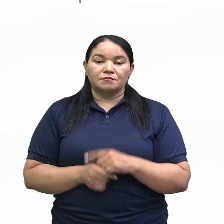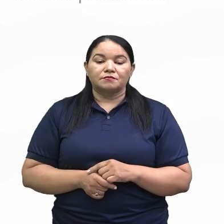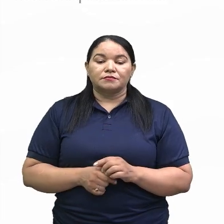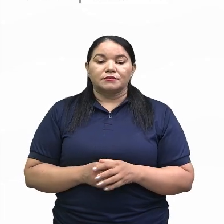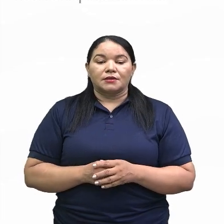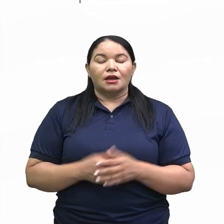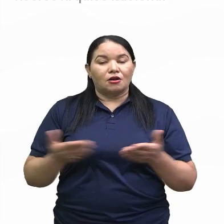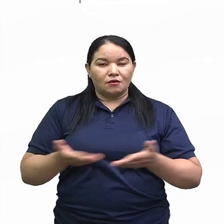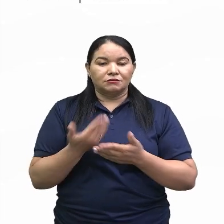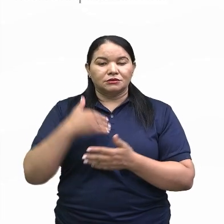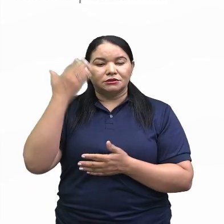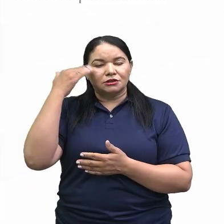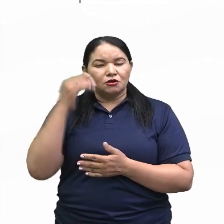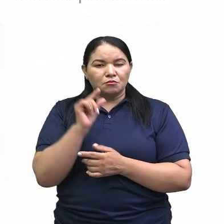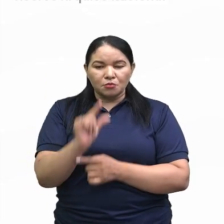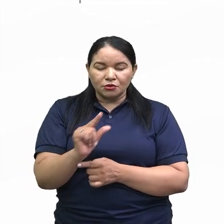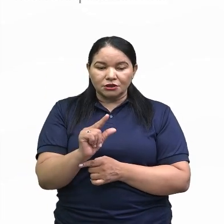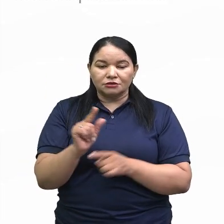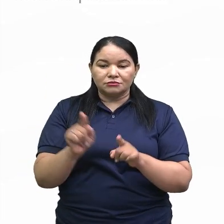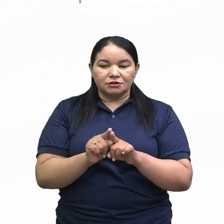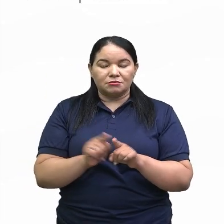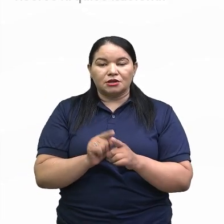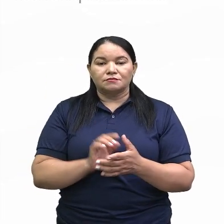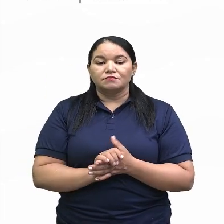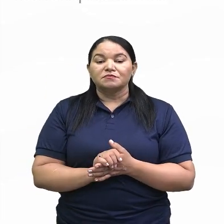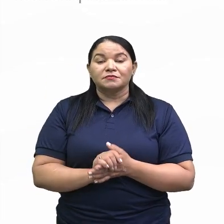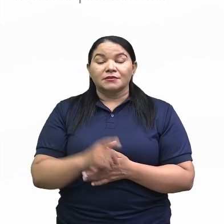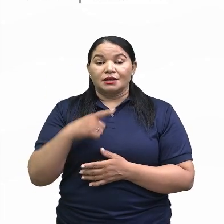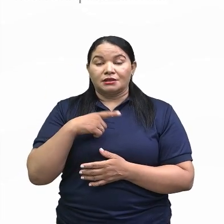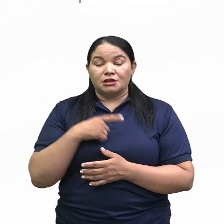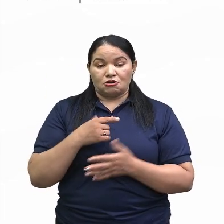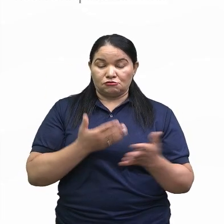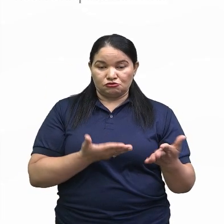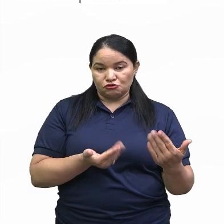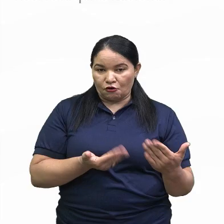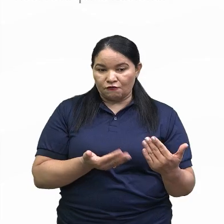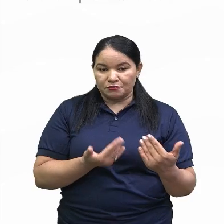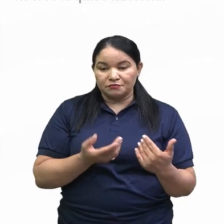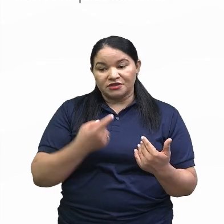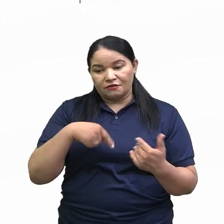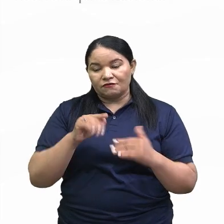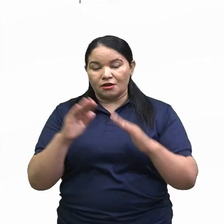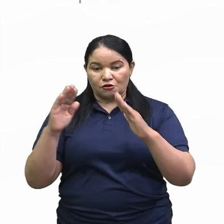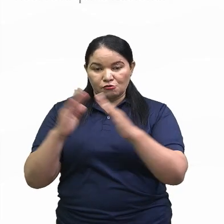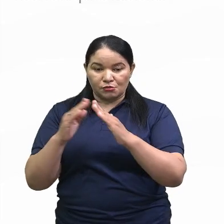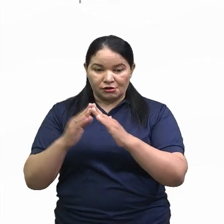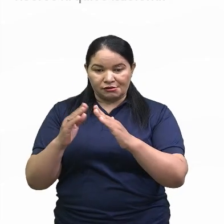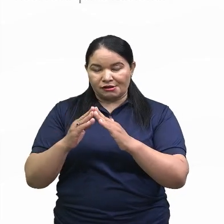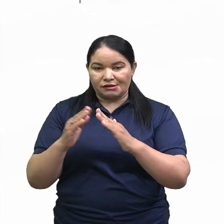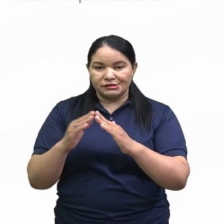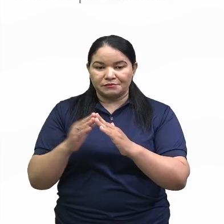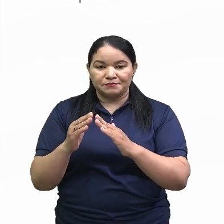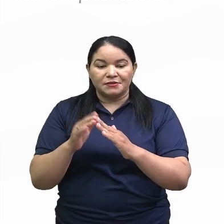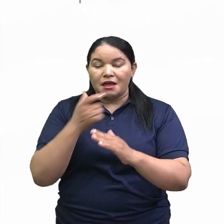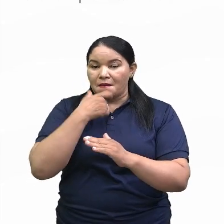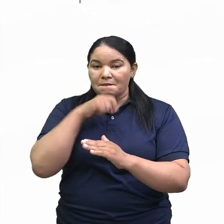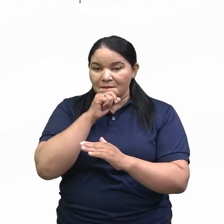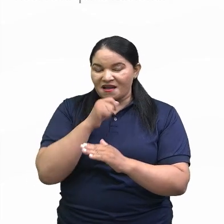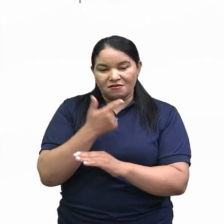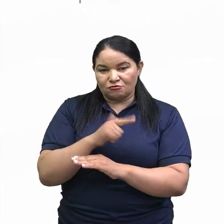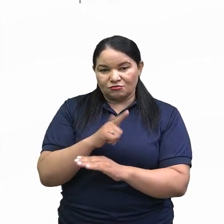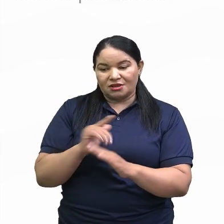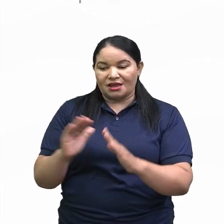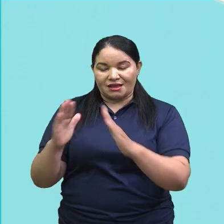pouquinho aí sobre o Ateneu, é de um jovem que vai para um internato, ok? E ele começa a viver